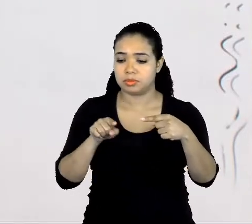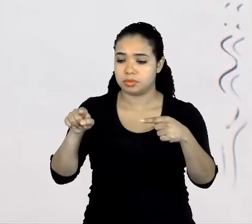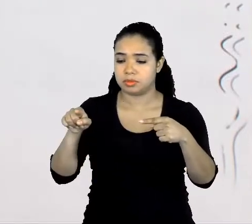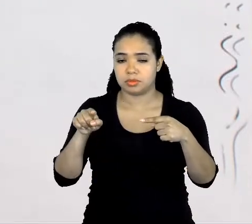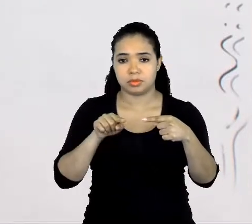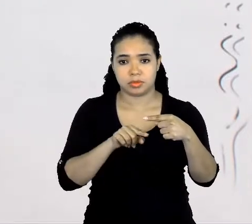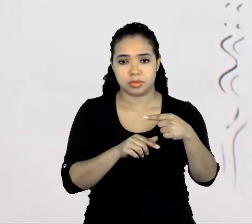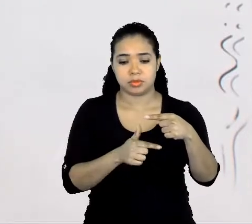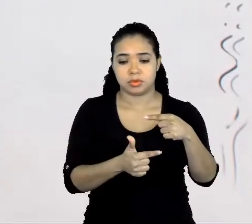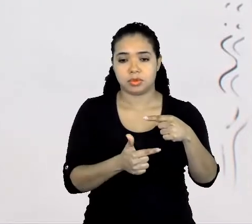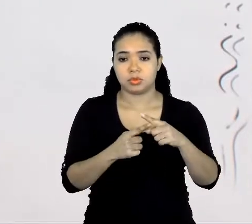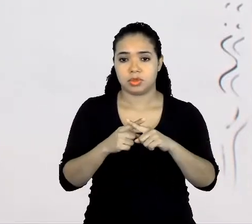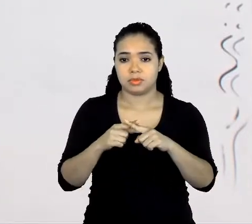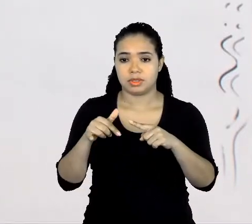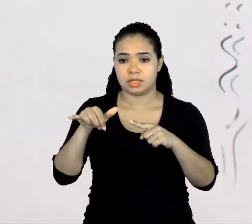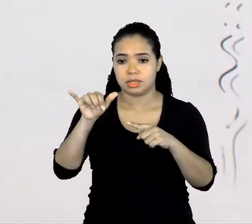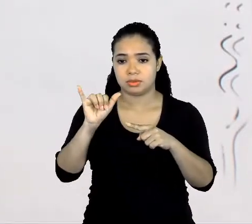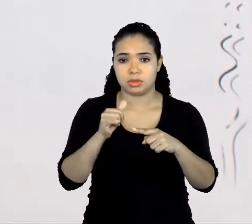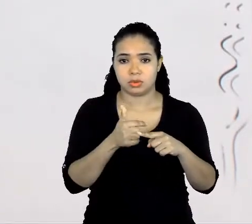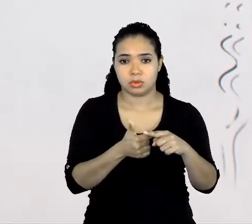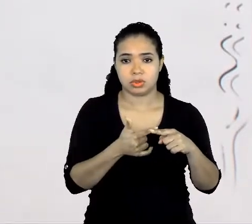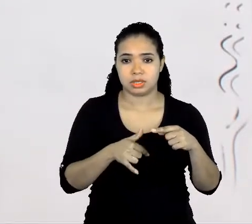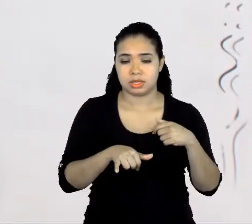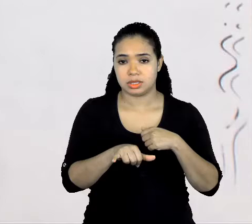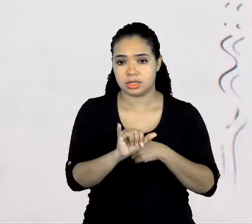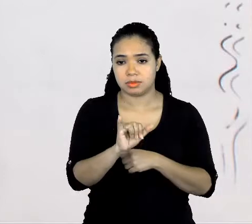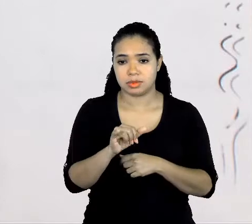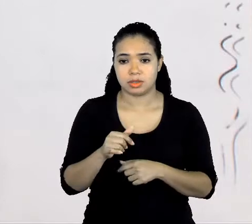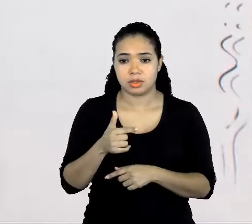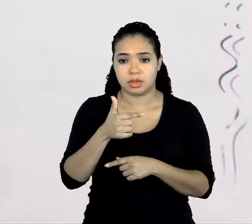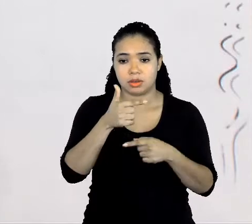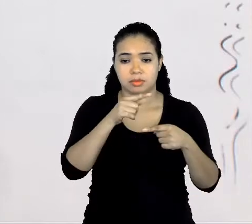2y. E 20 vezes raiz de 2,